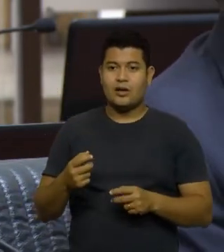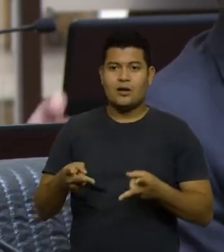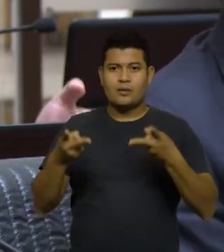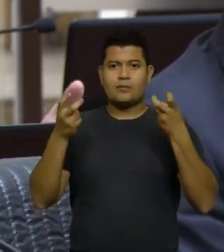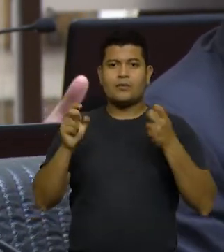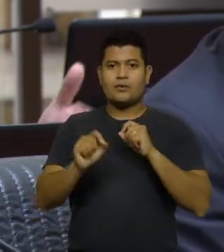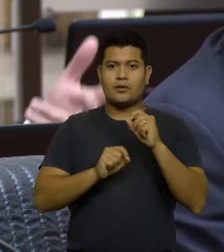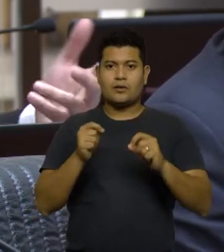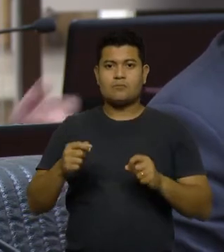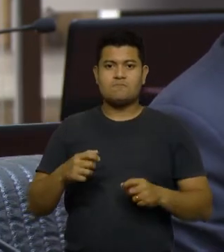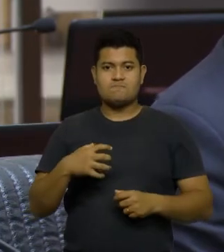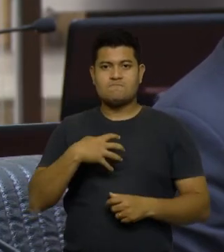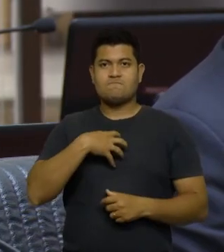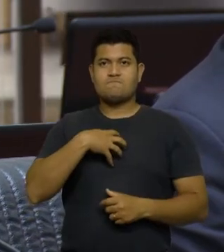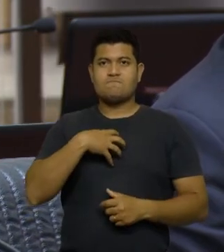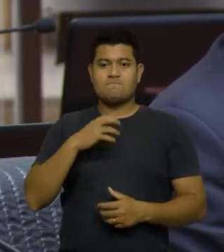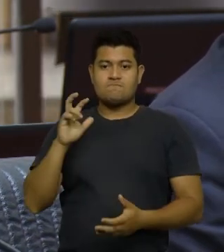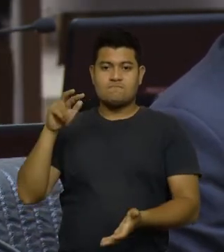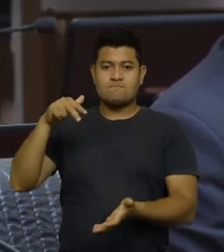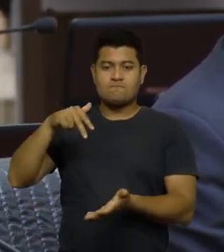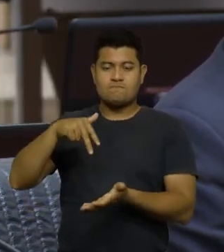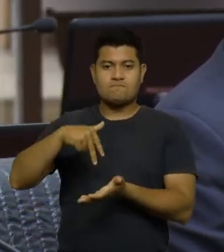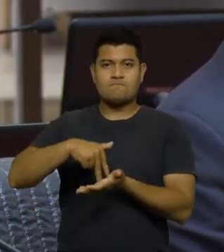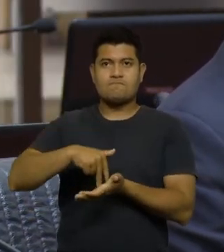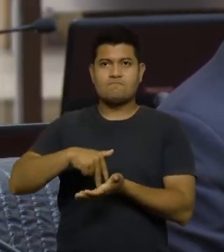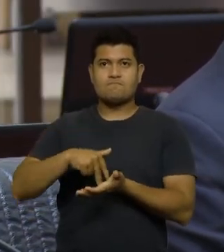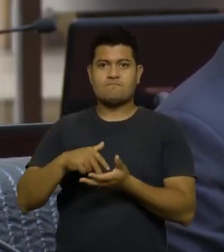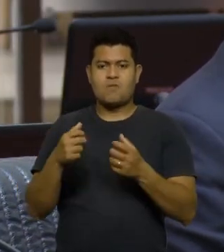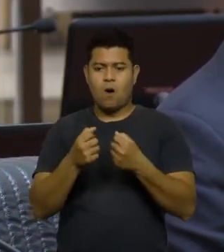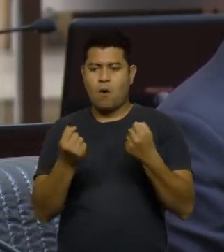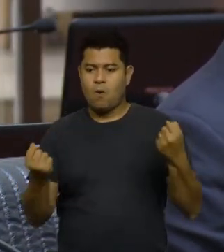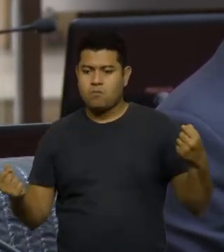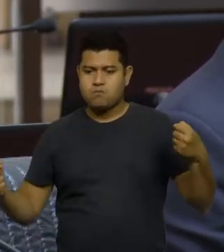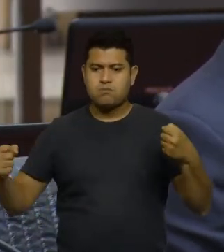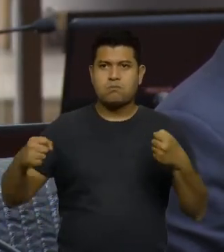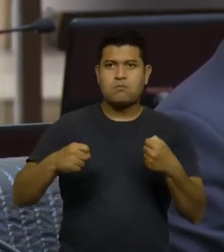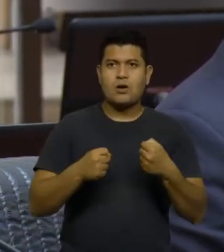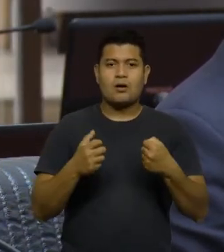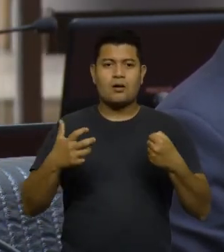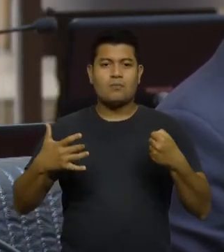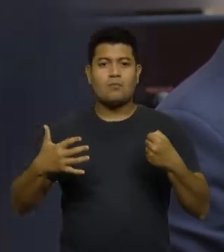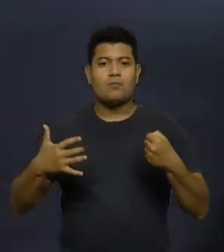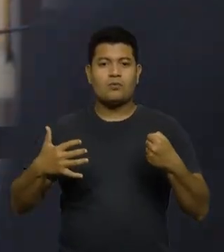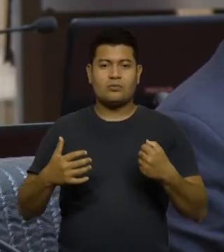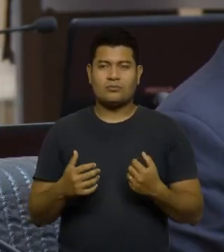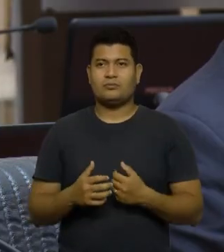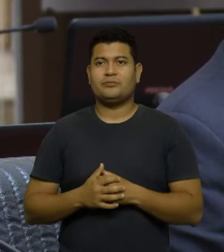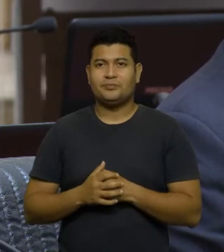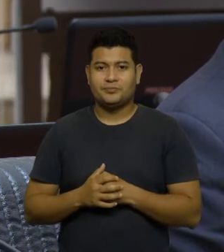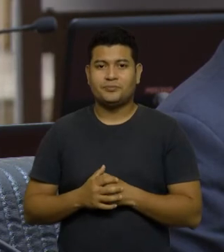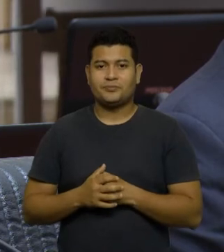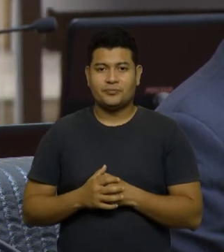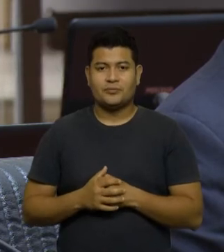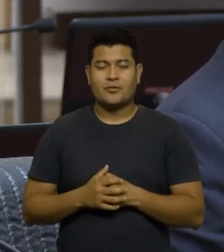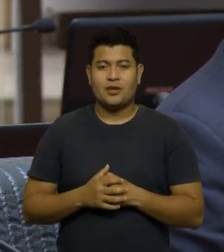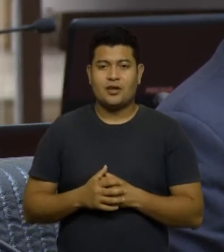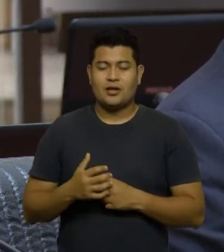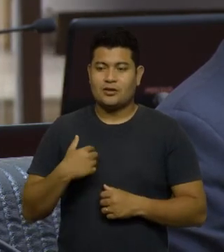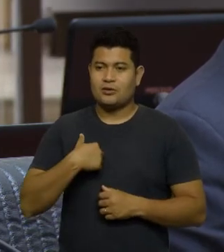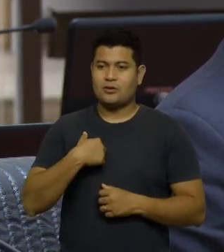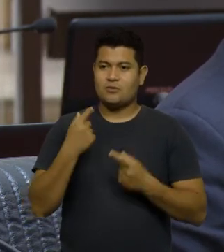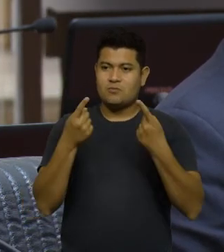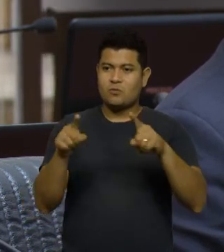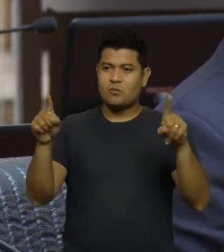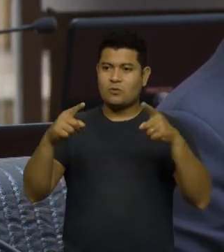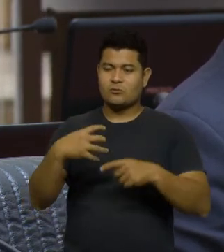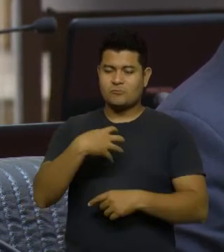povo, a rainha vem com acordeão, fazer o encantamento da nossa alma. Cumprimentar também